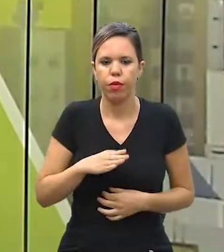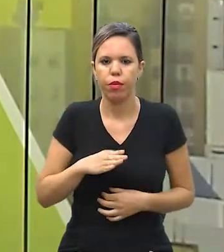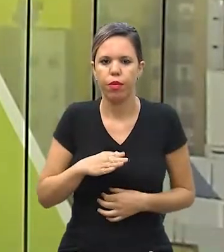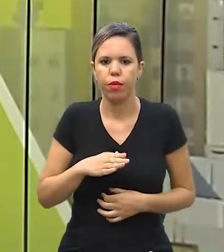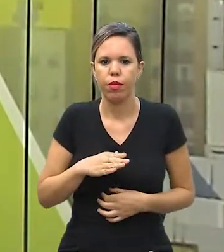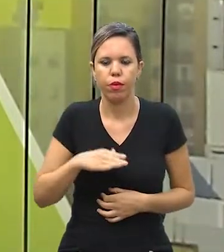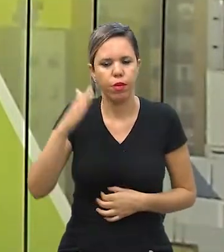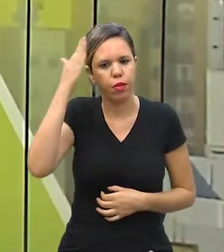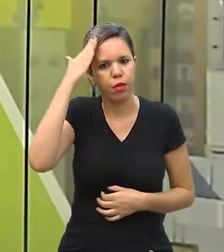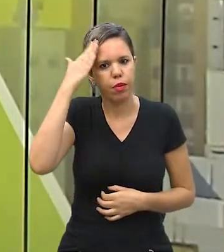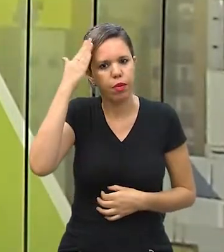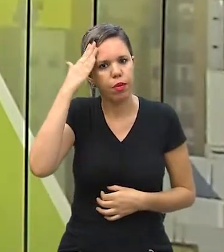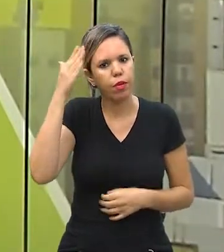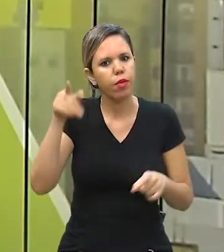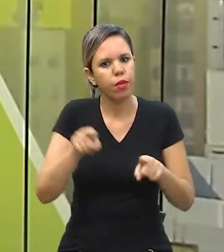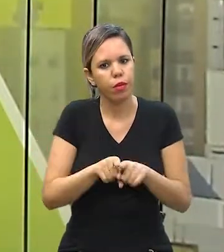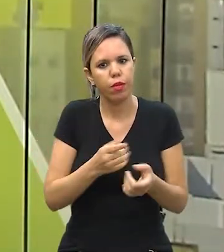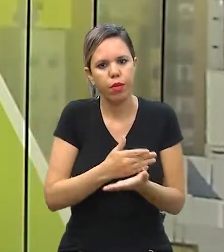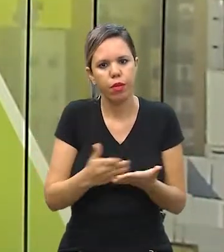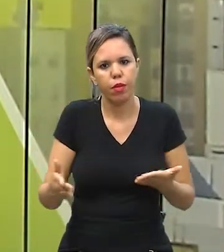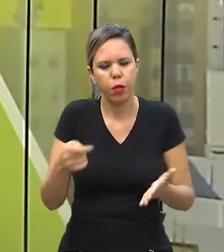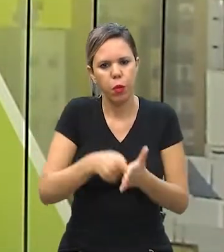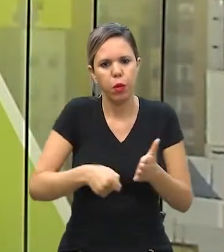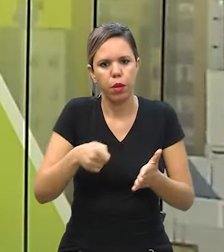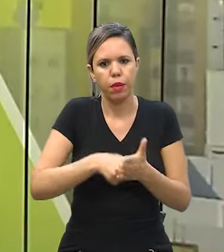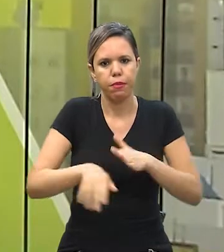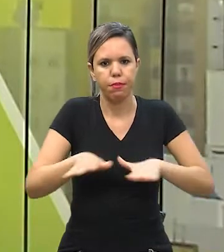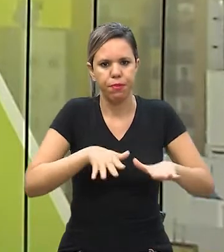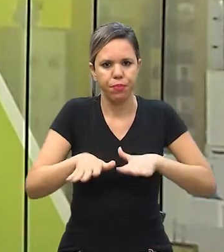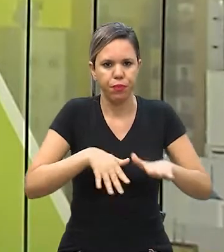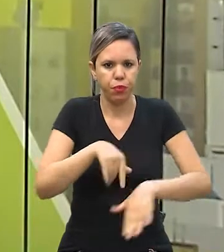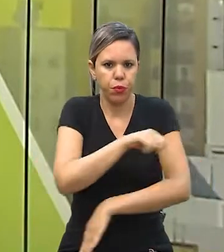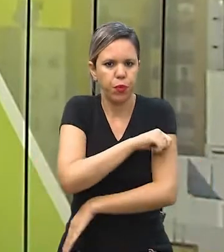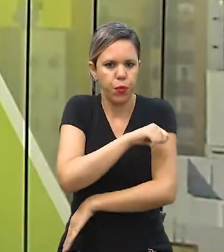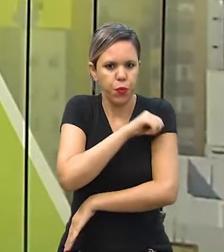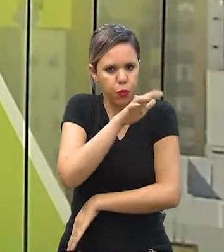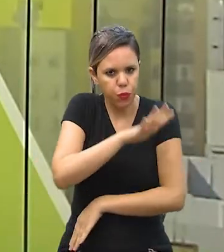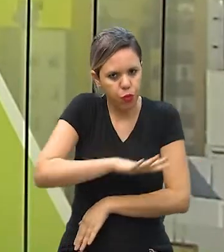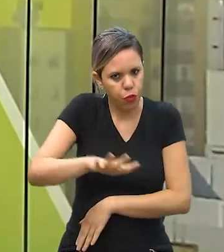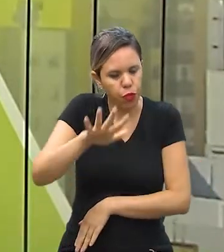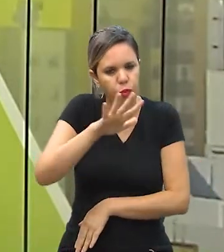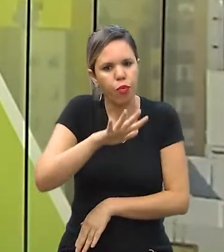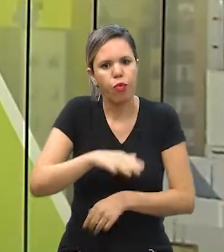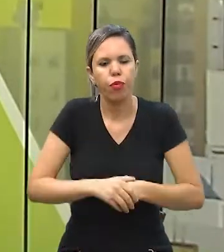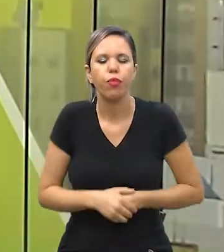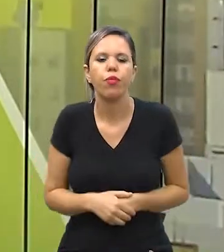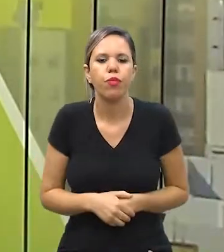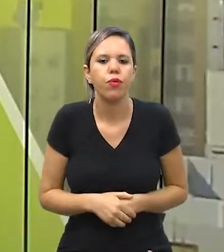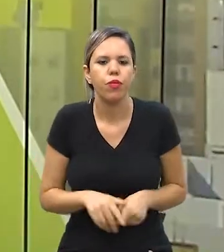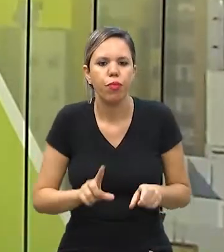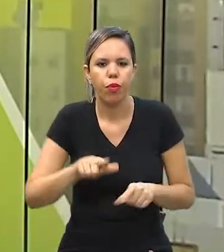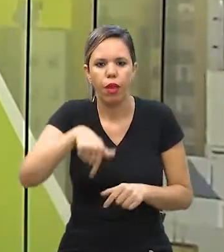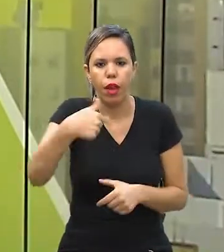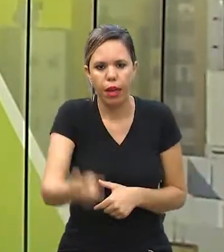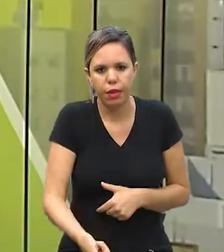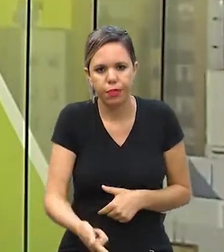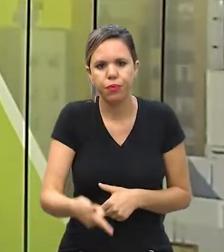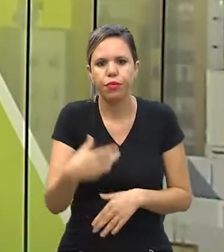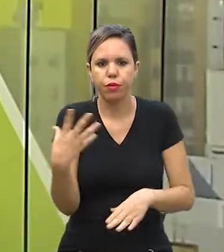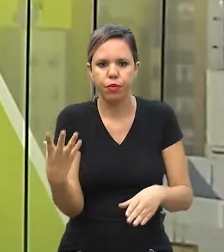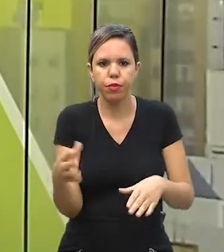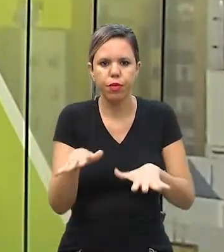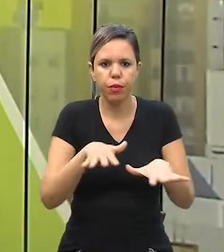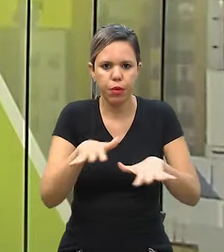no Paraná. Iniciou na militância no movimento estudantil secundarista e depois passou a integrar